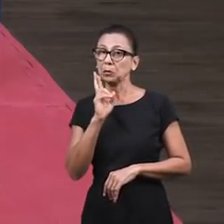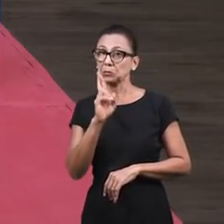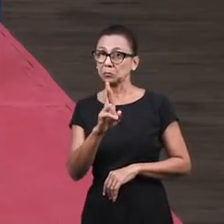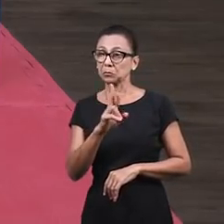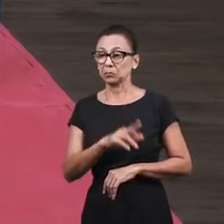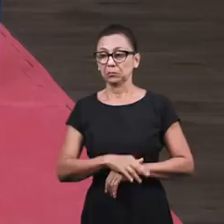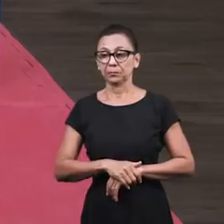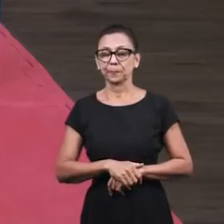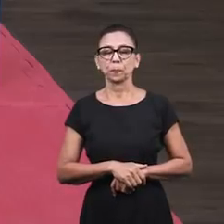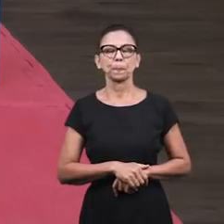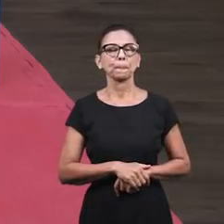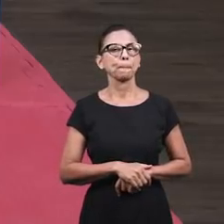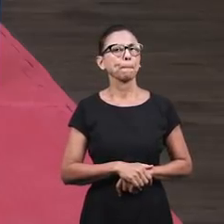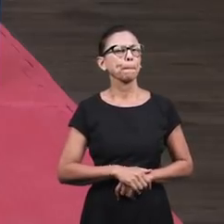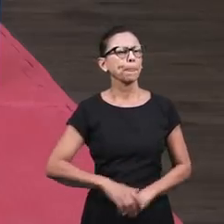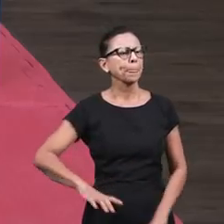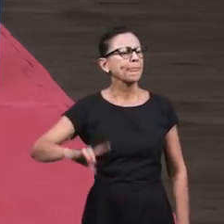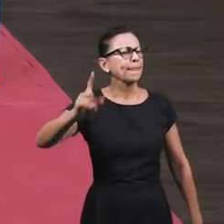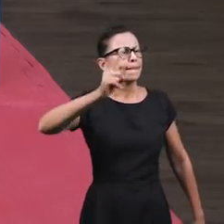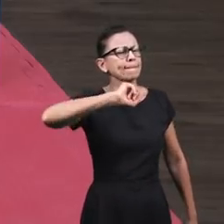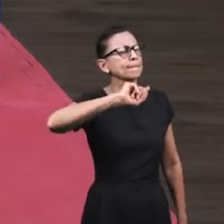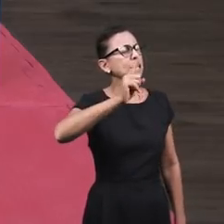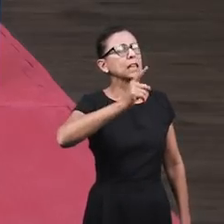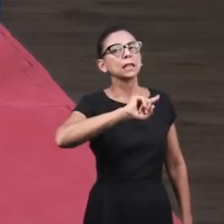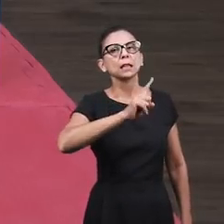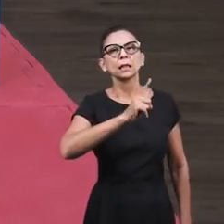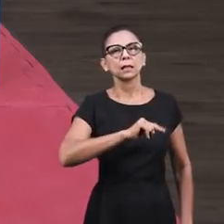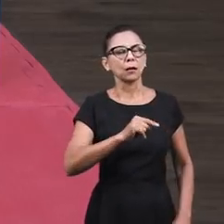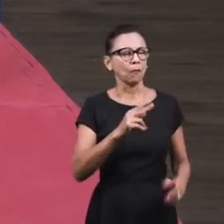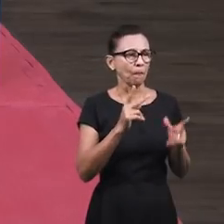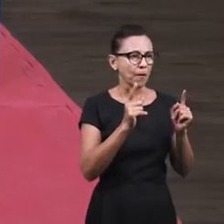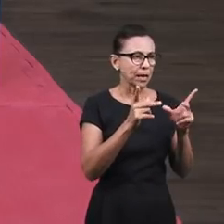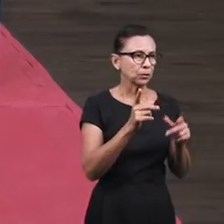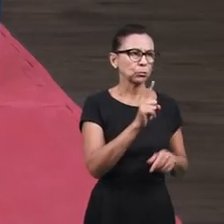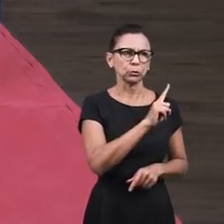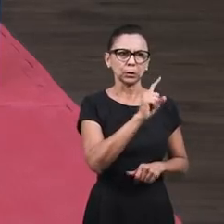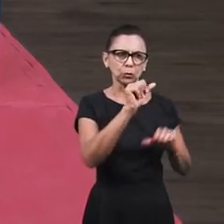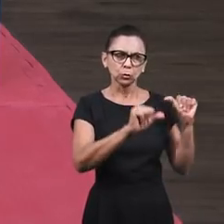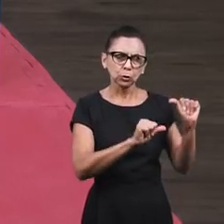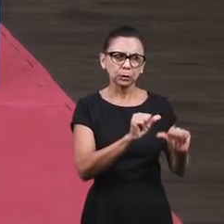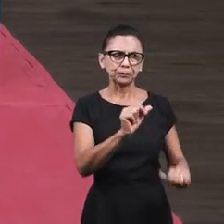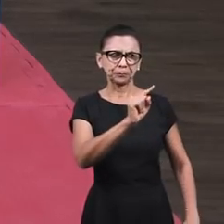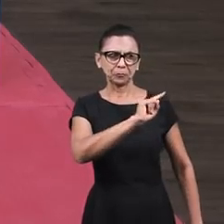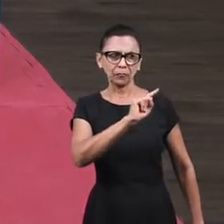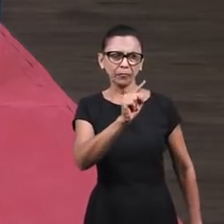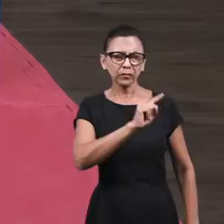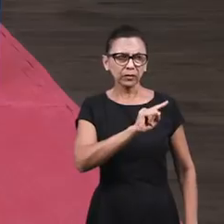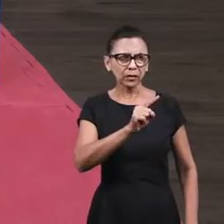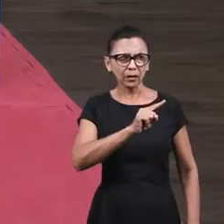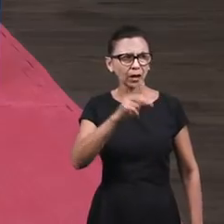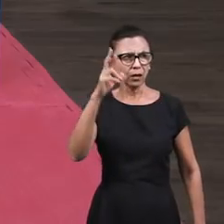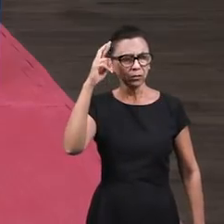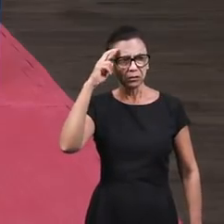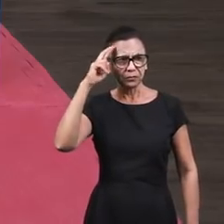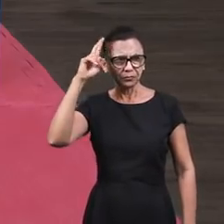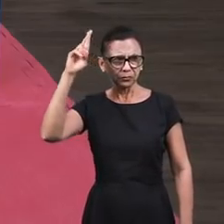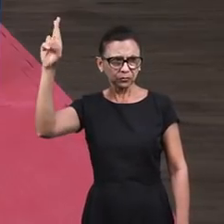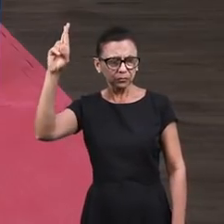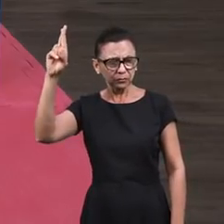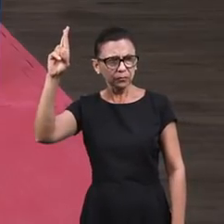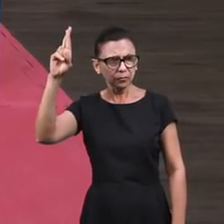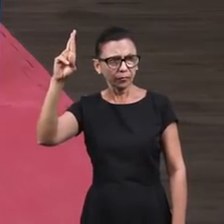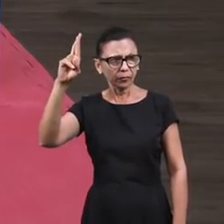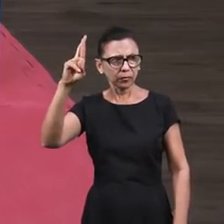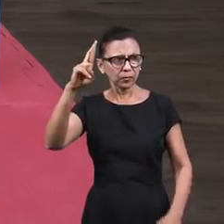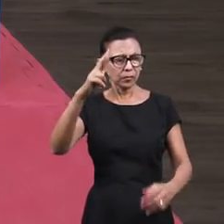de Nabote ele falou não não vendo e não troco guarde mil senhor de que eu dei